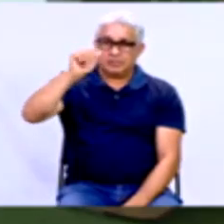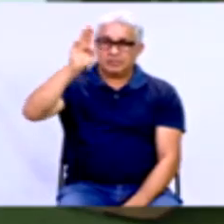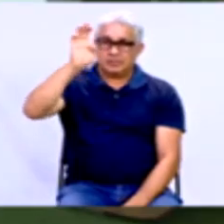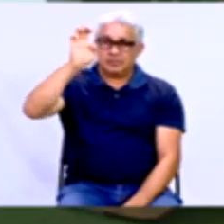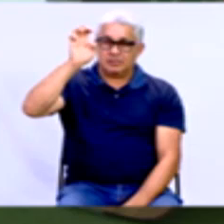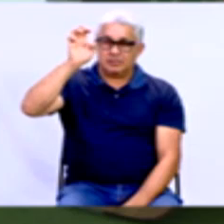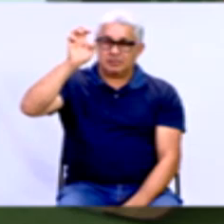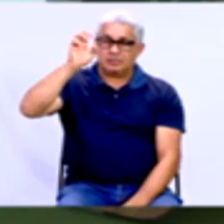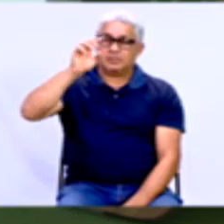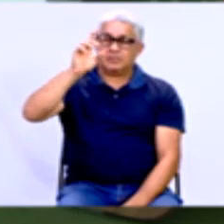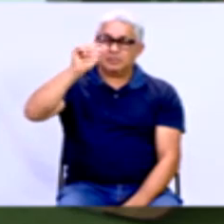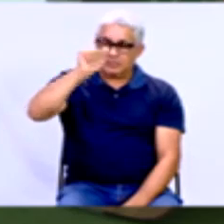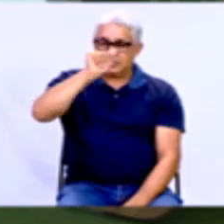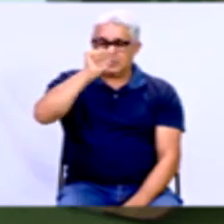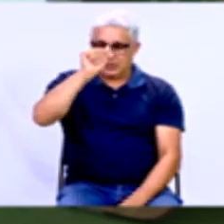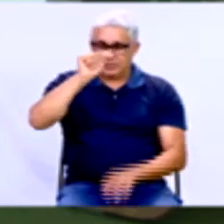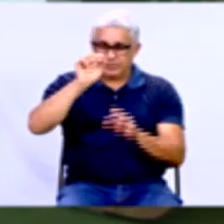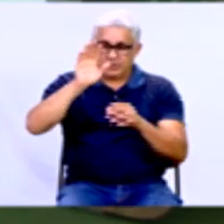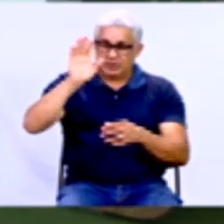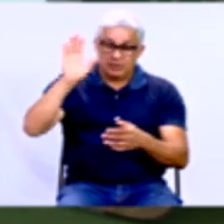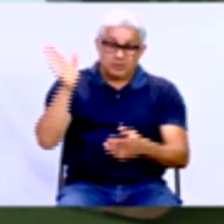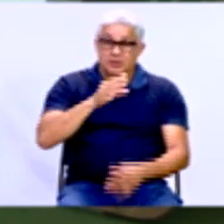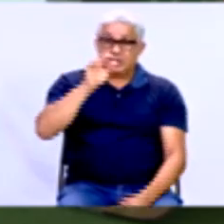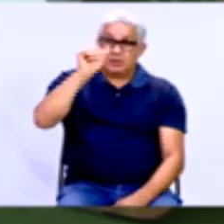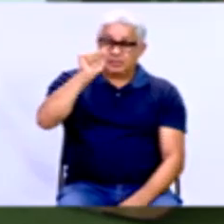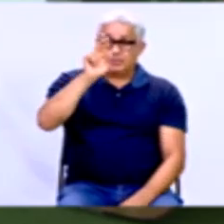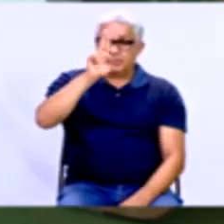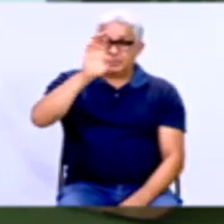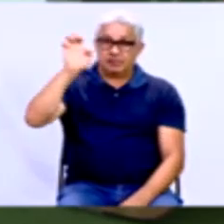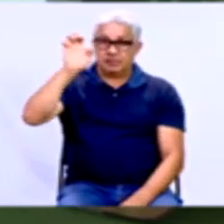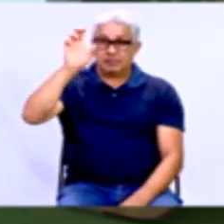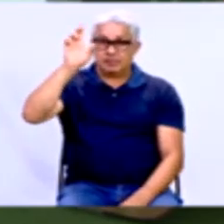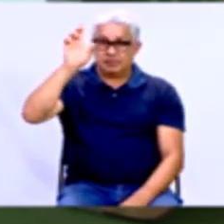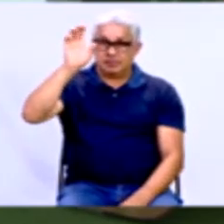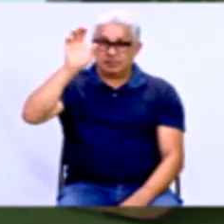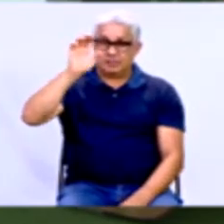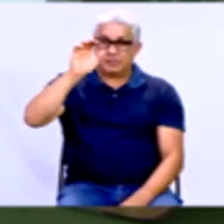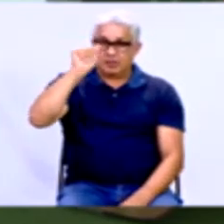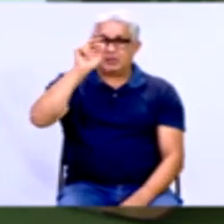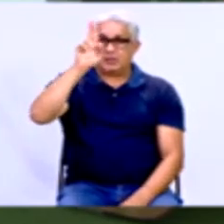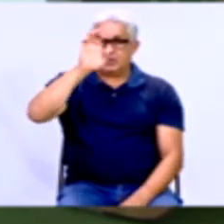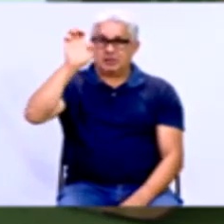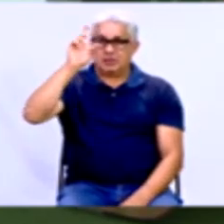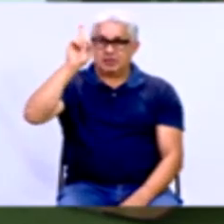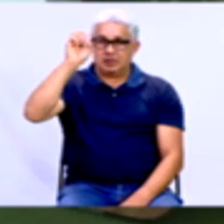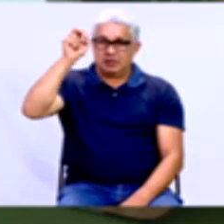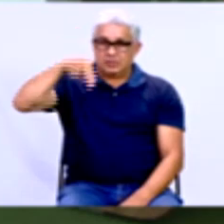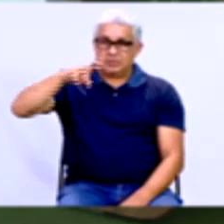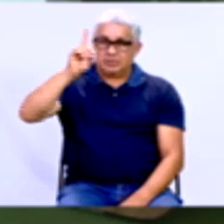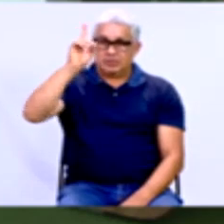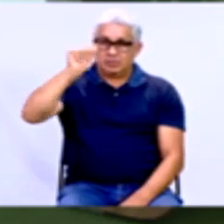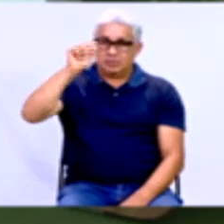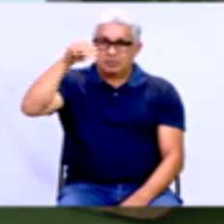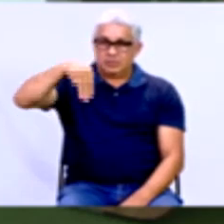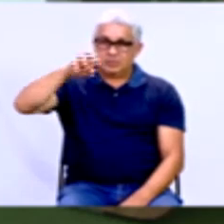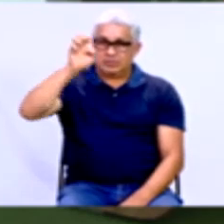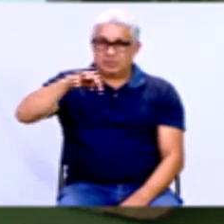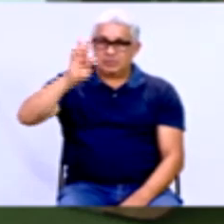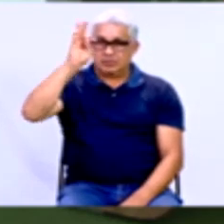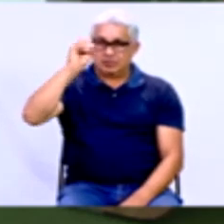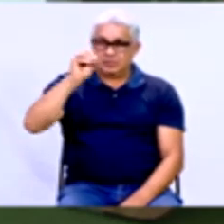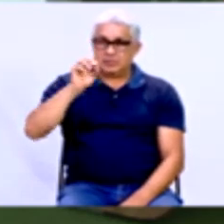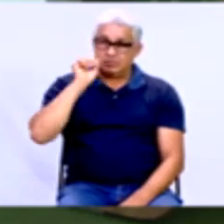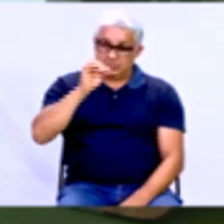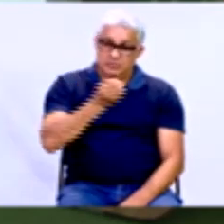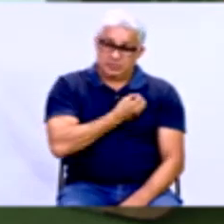se existe pode ser feito o arredondamento, como deve ser feito. Eu até fiz a indicação de que se aquele número for utilizado num